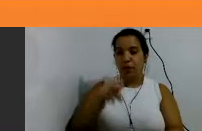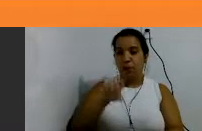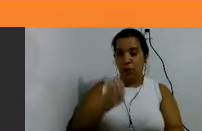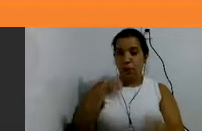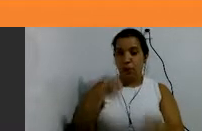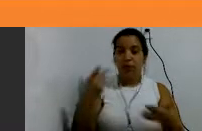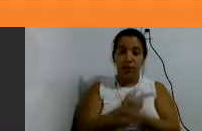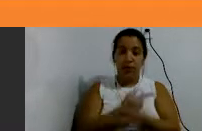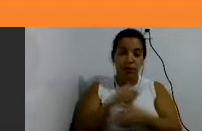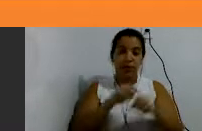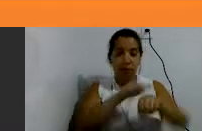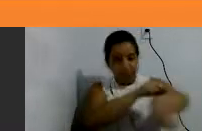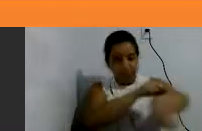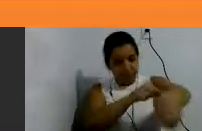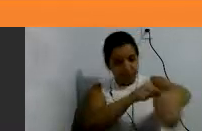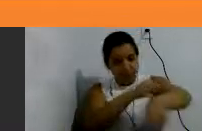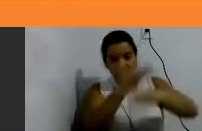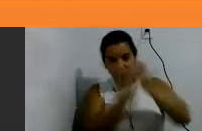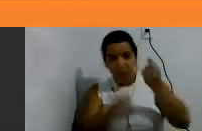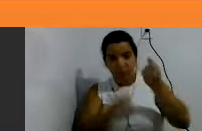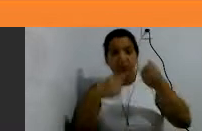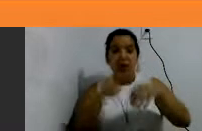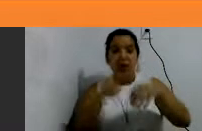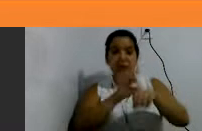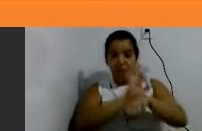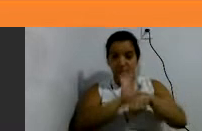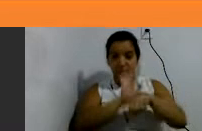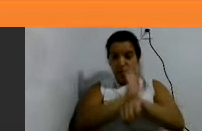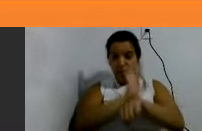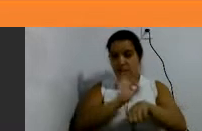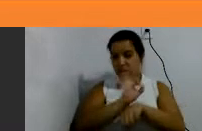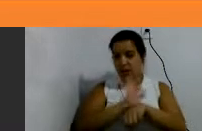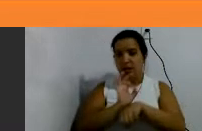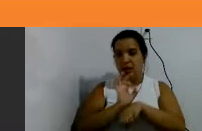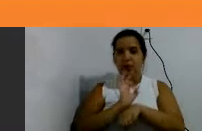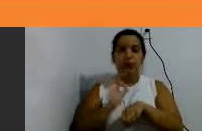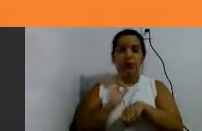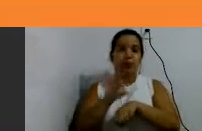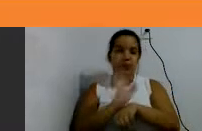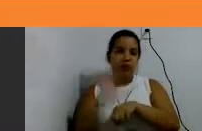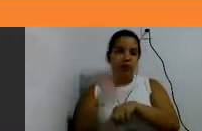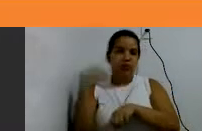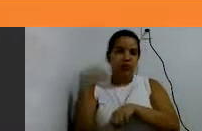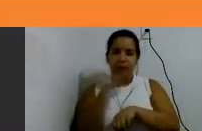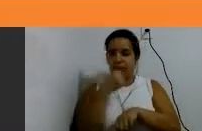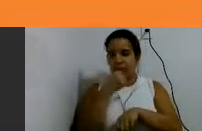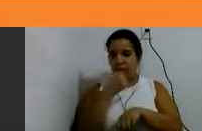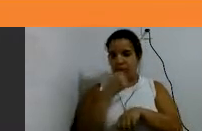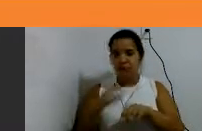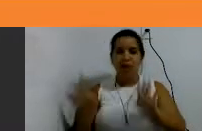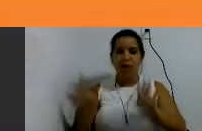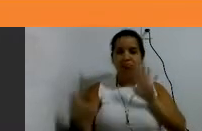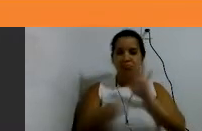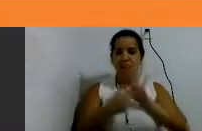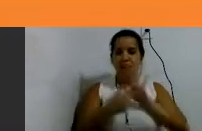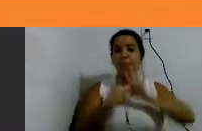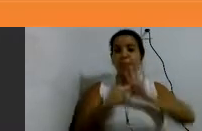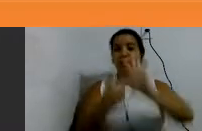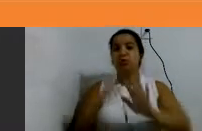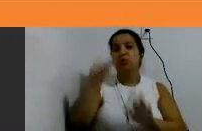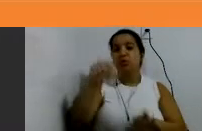lá na borda da lesão, a célula dendrítica ou então um macrófago residente, vai até o linfonodo para apresentar o